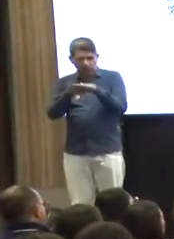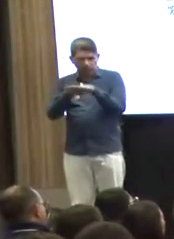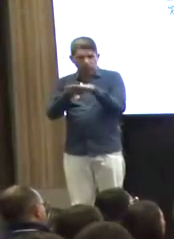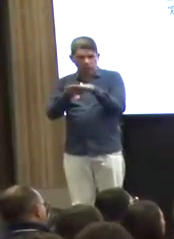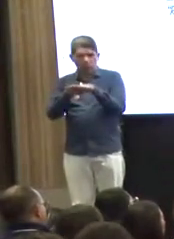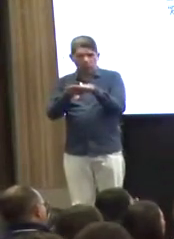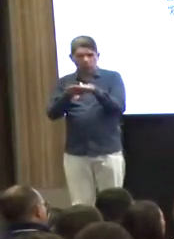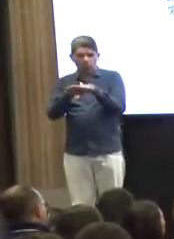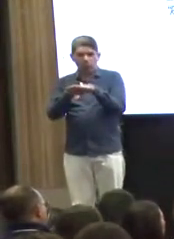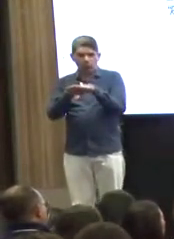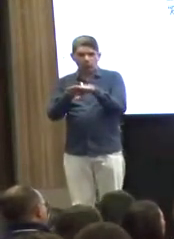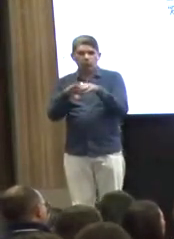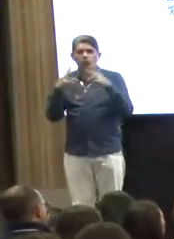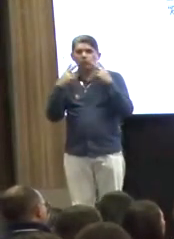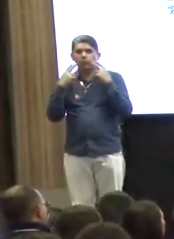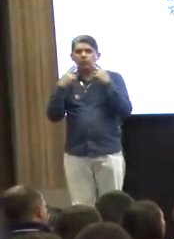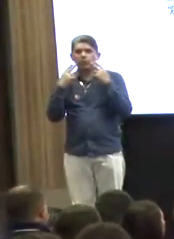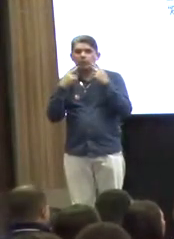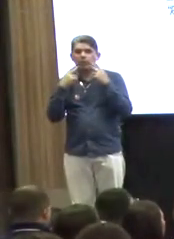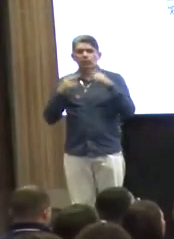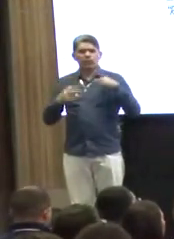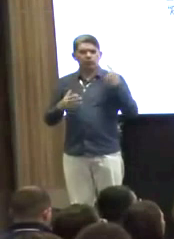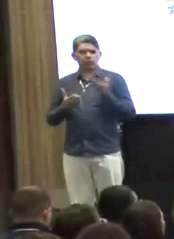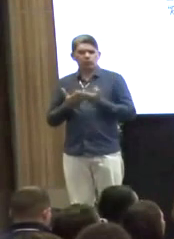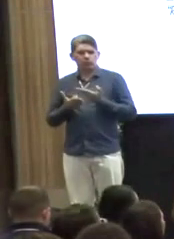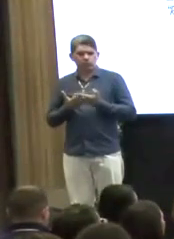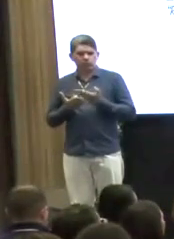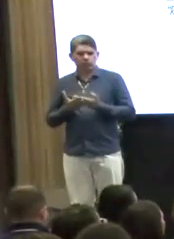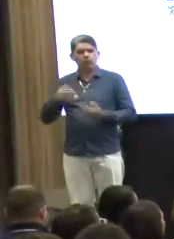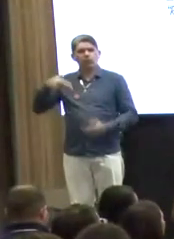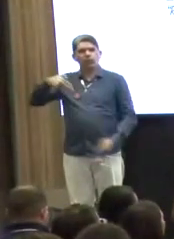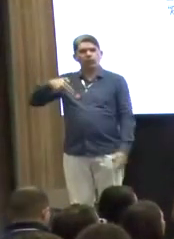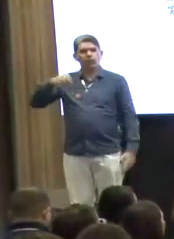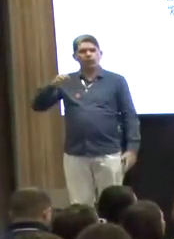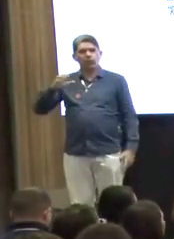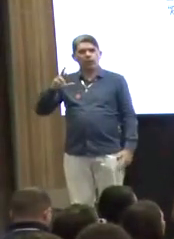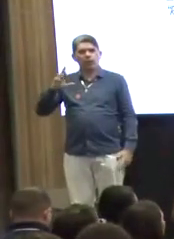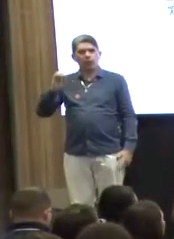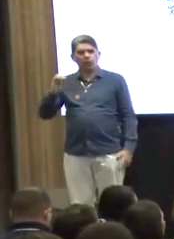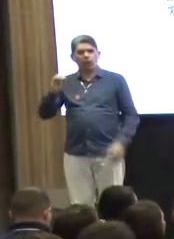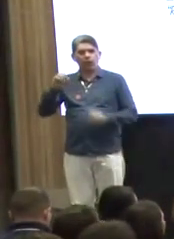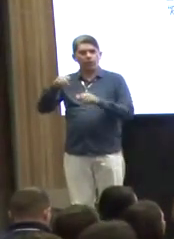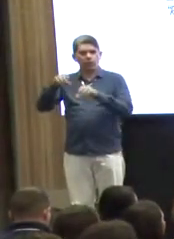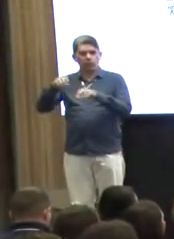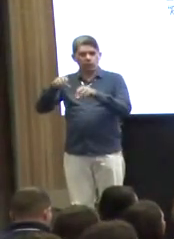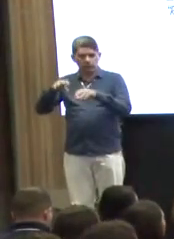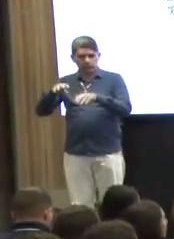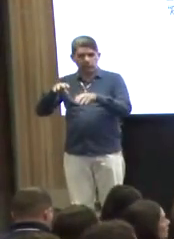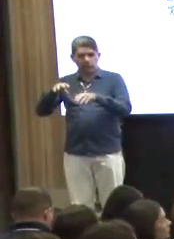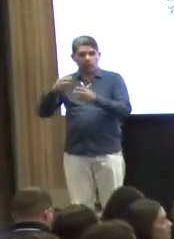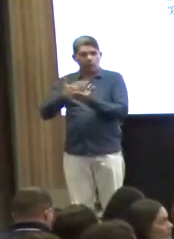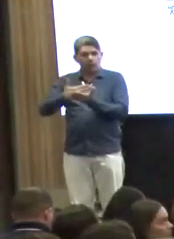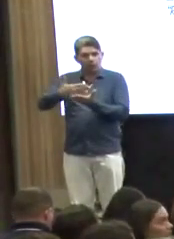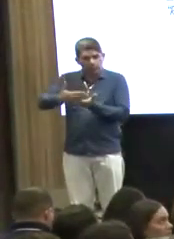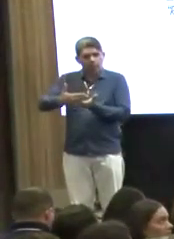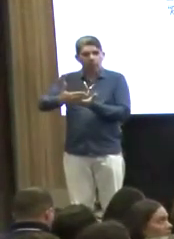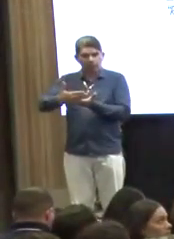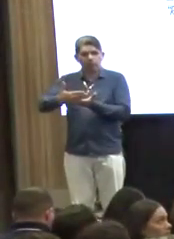E nós estávamos estudando a questão da necroeducação. A partir era um artigo a partir de Achille Mbembe, que falava